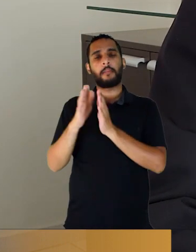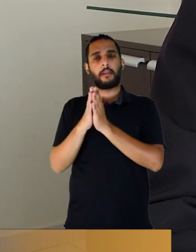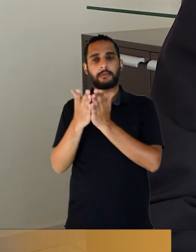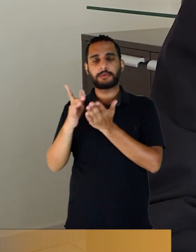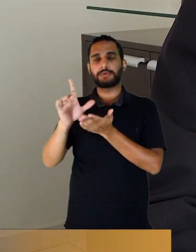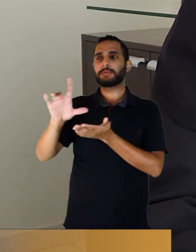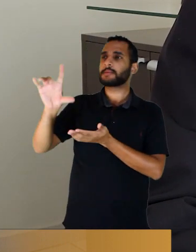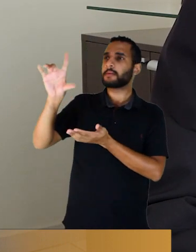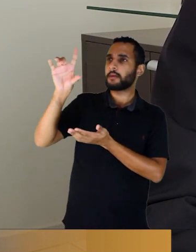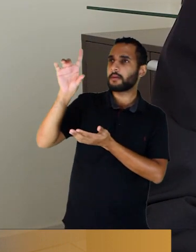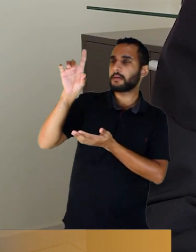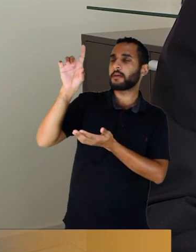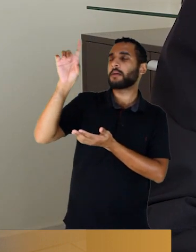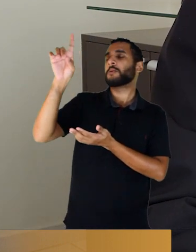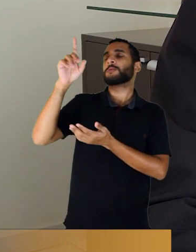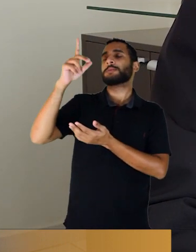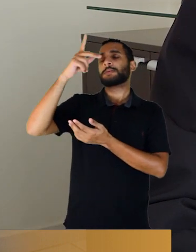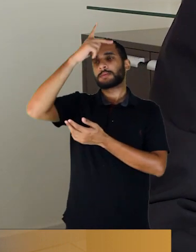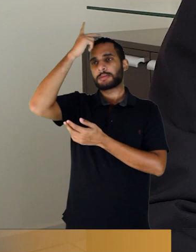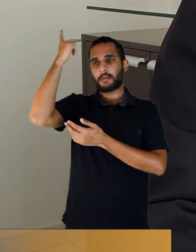uma vida da santa,